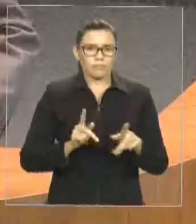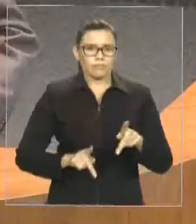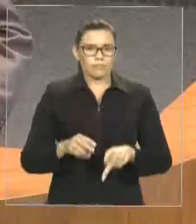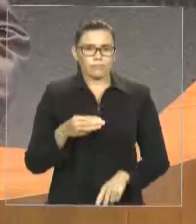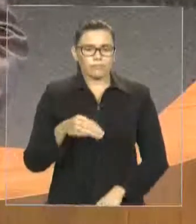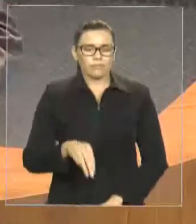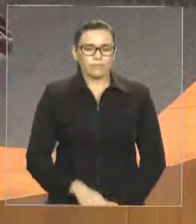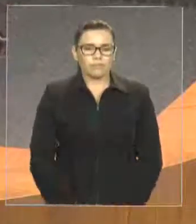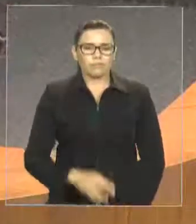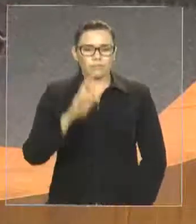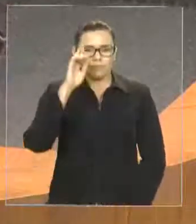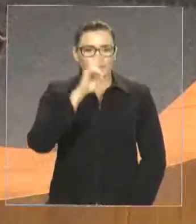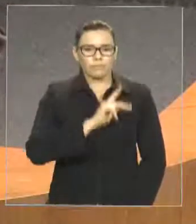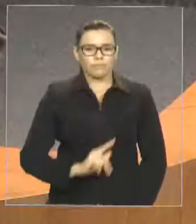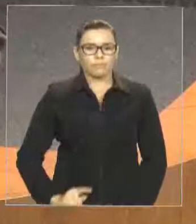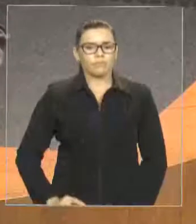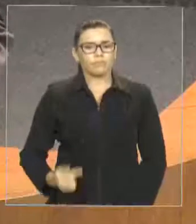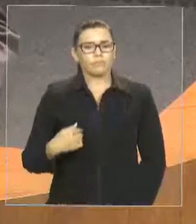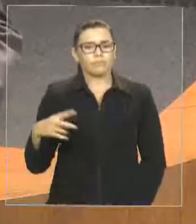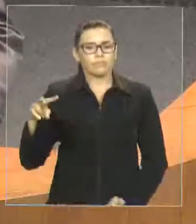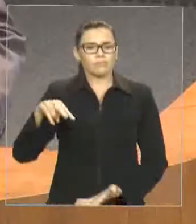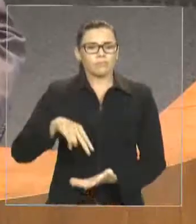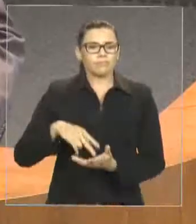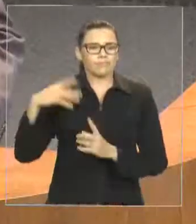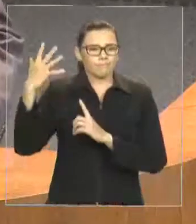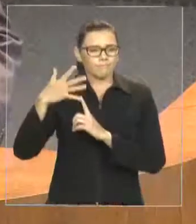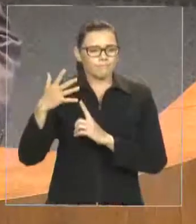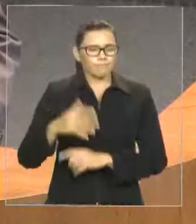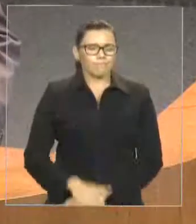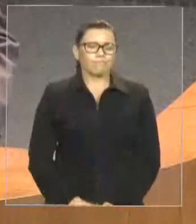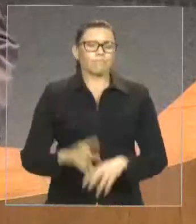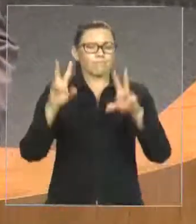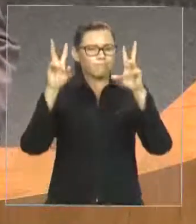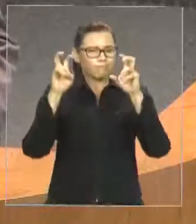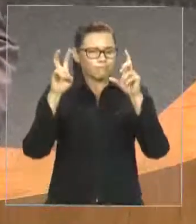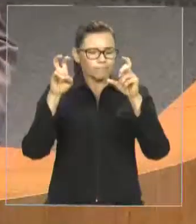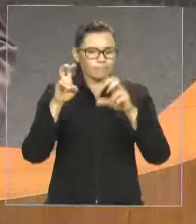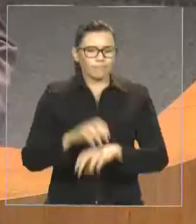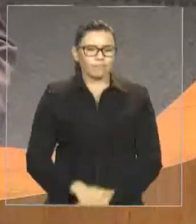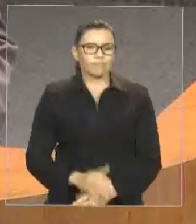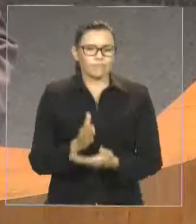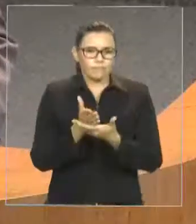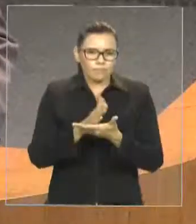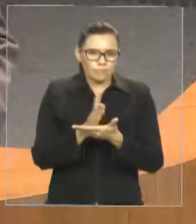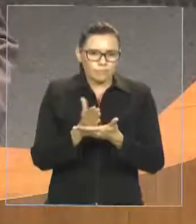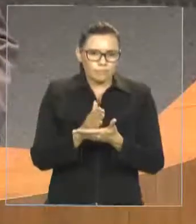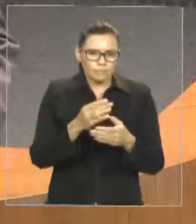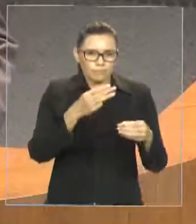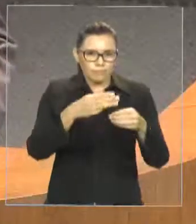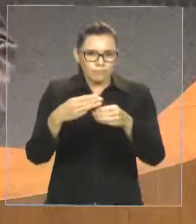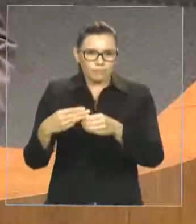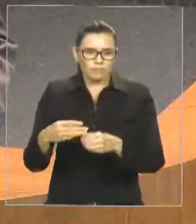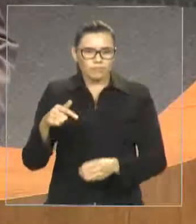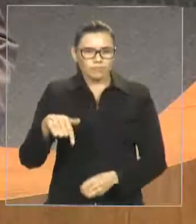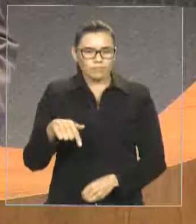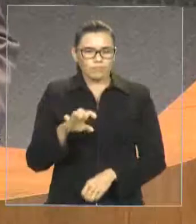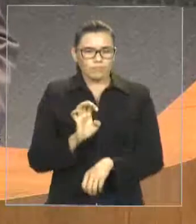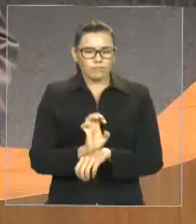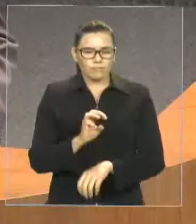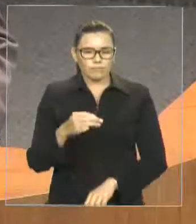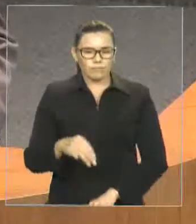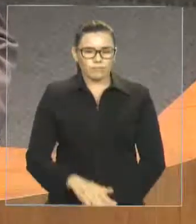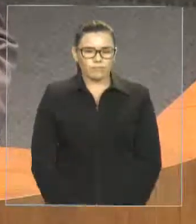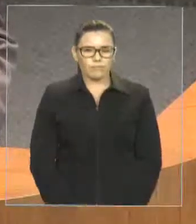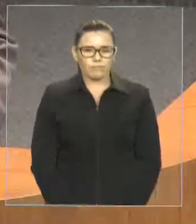uma vez trago o tema sobre os limites territoriais dos municípios maranhenses, tema recorrente